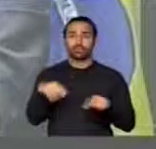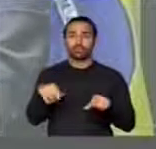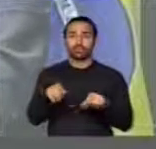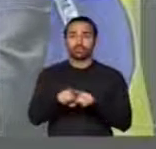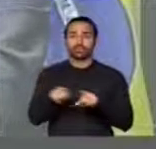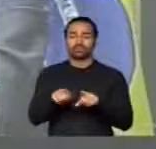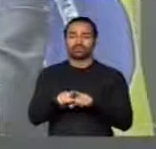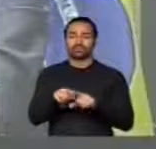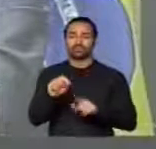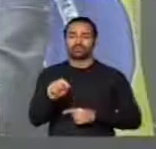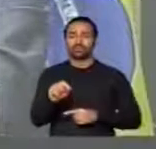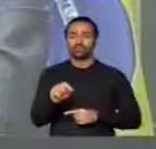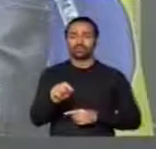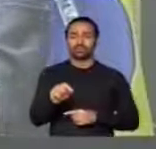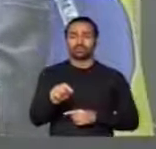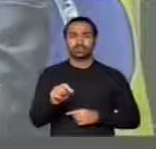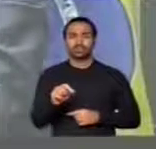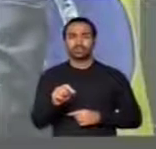1964.